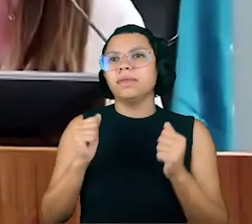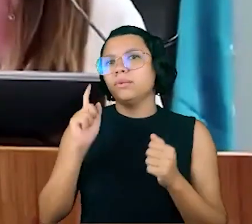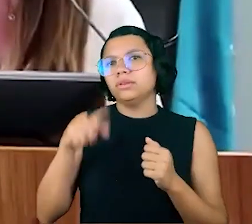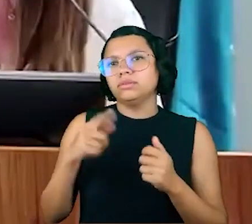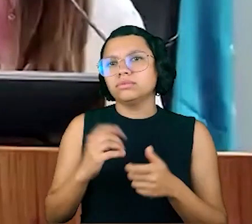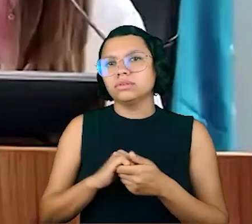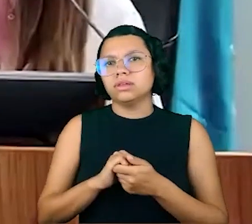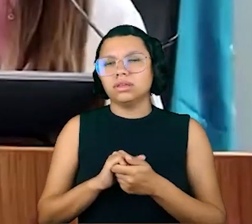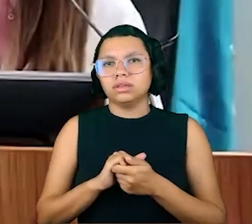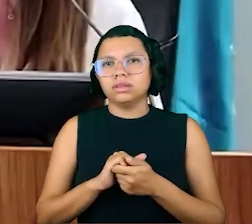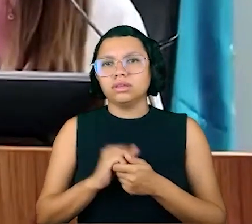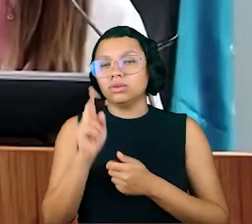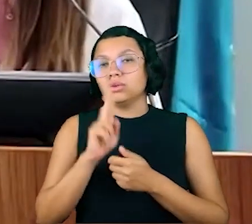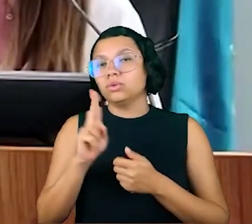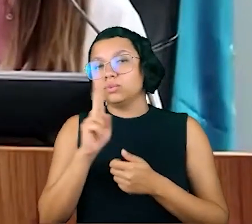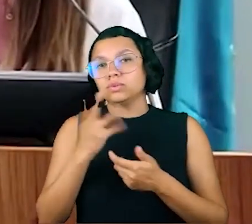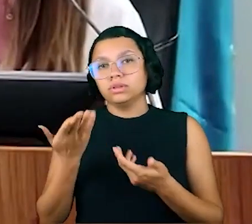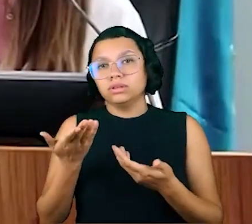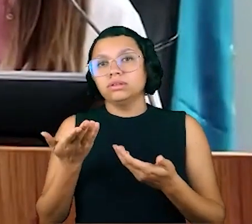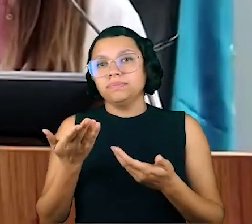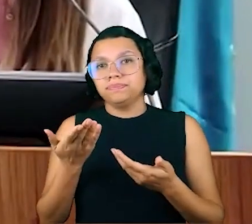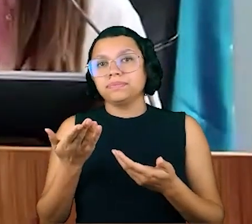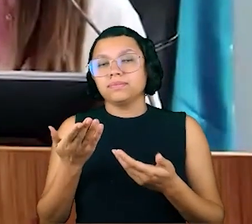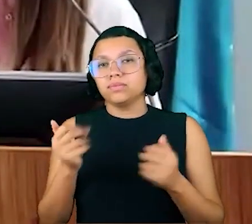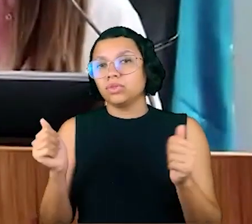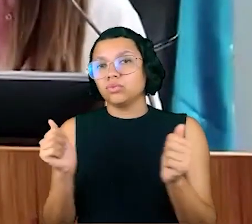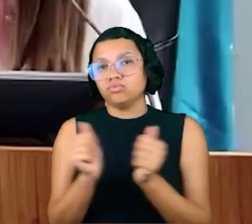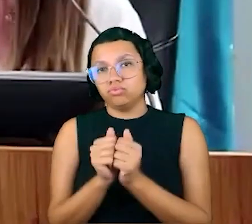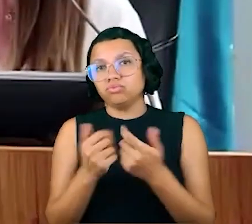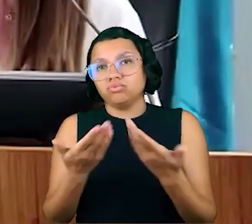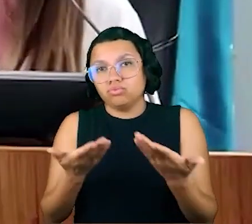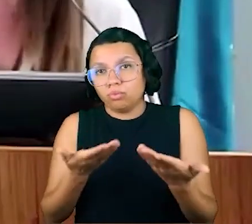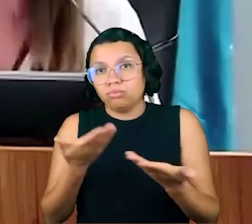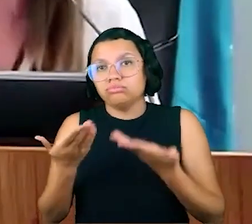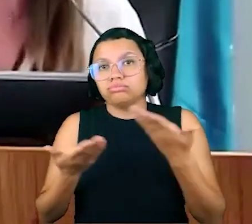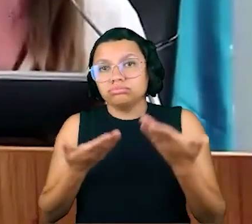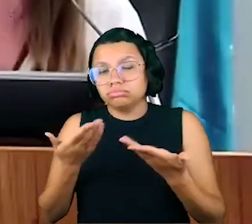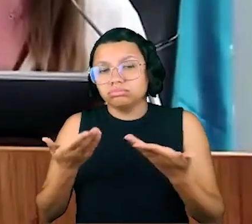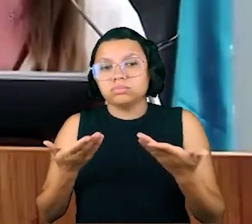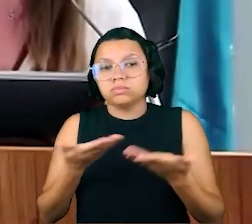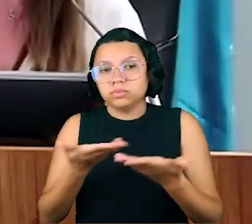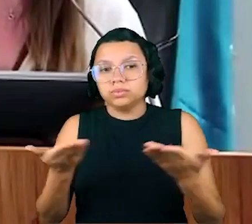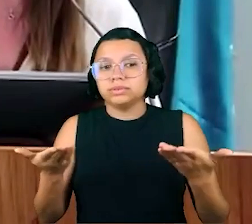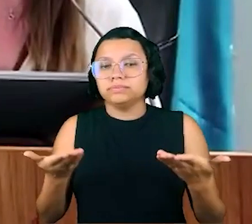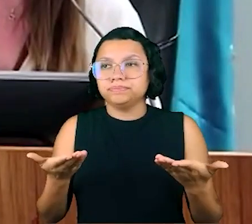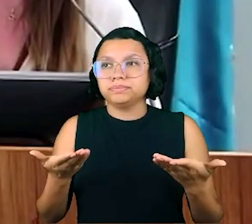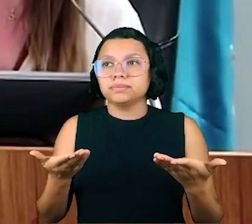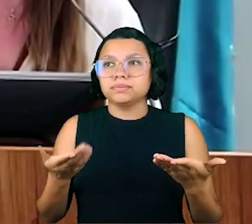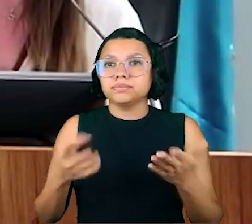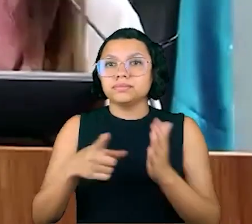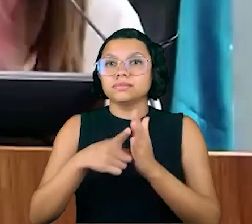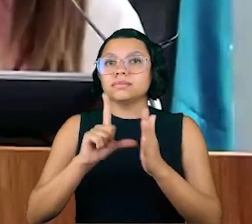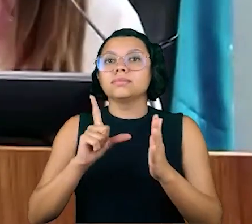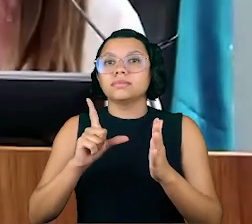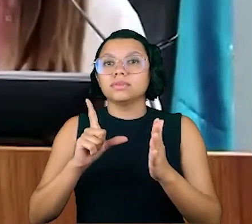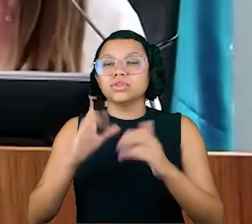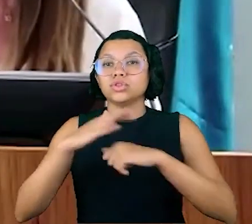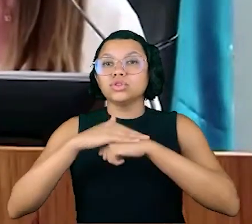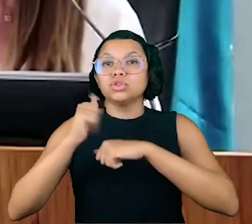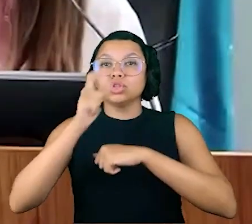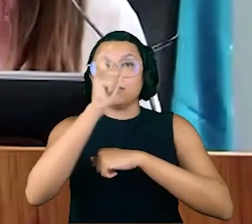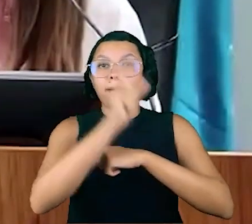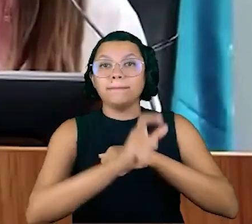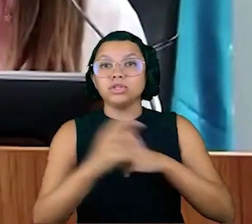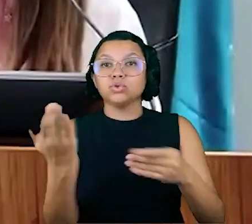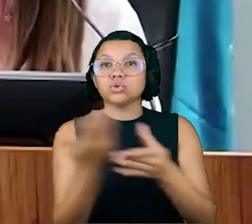ferramentas que poderiam ser usadas, né, paralelamente a isso, antes mesmo da